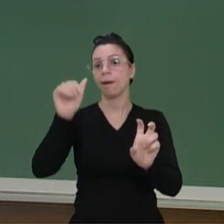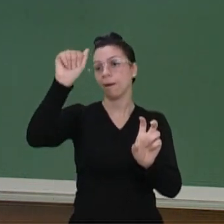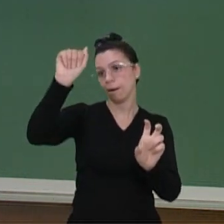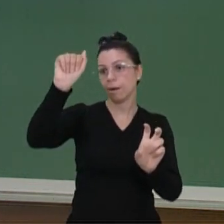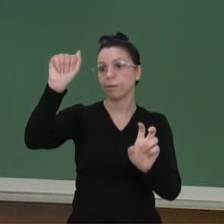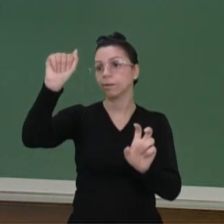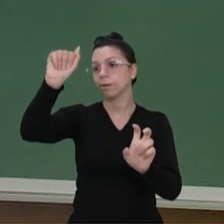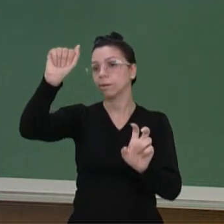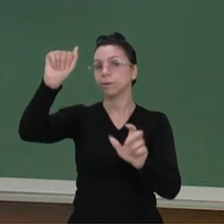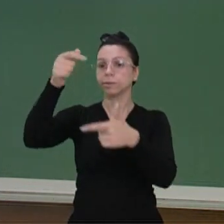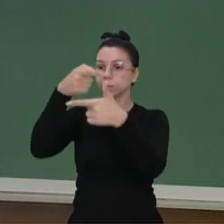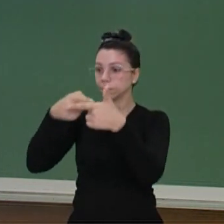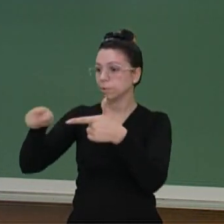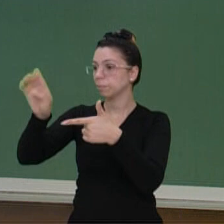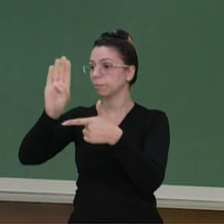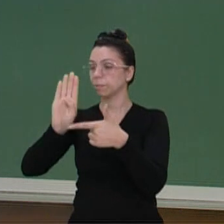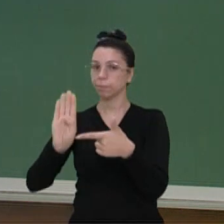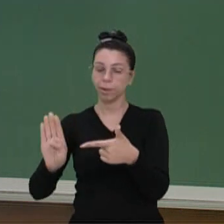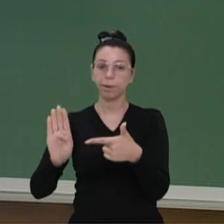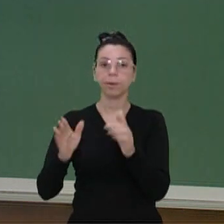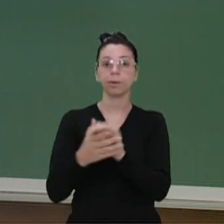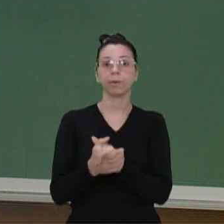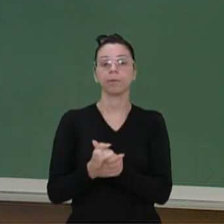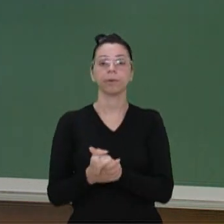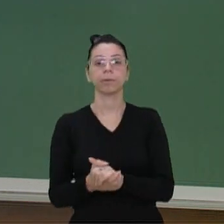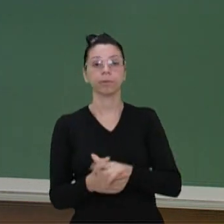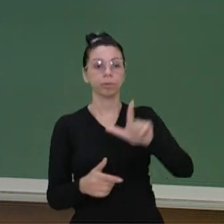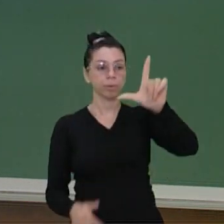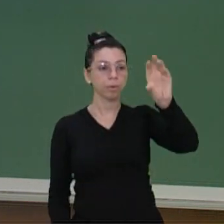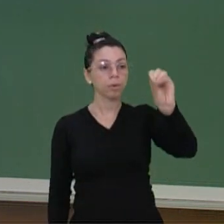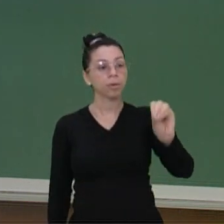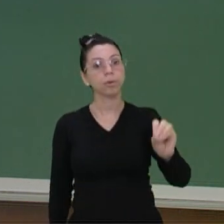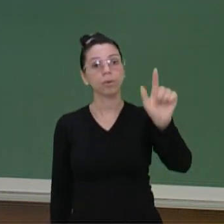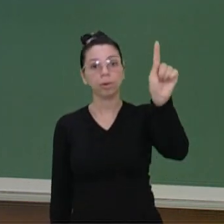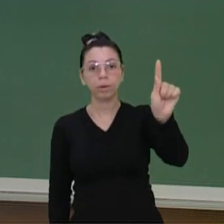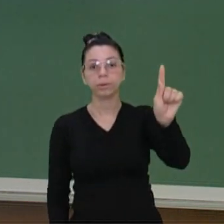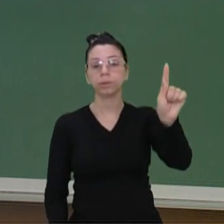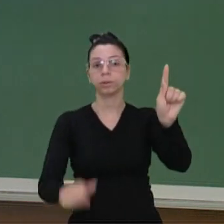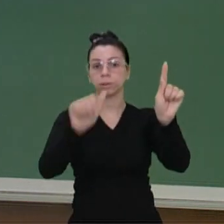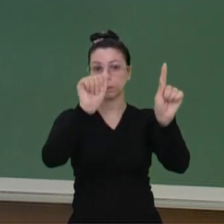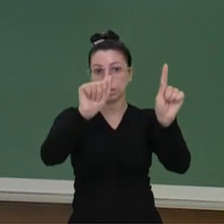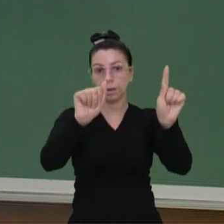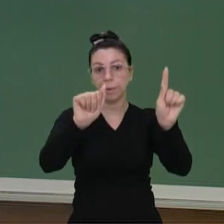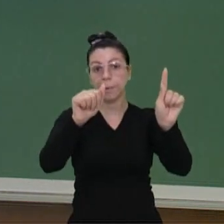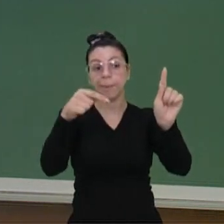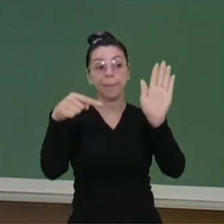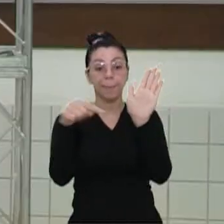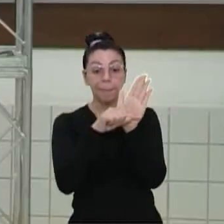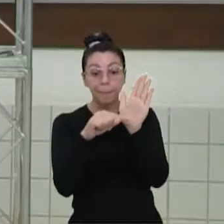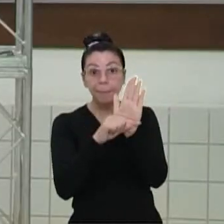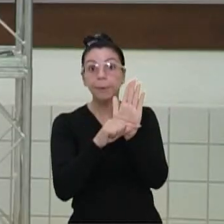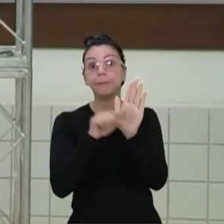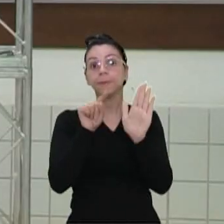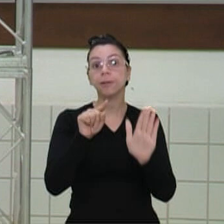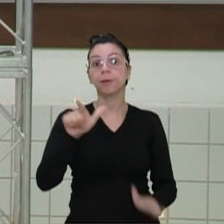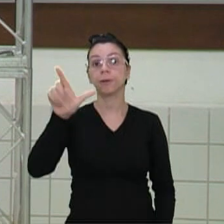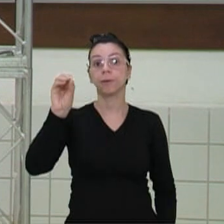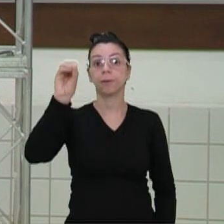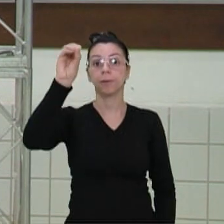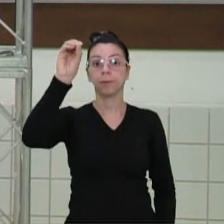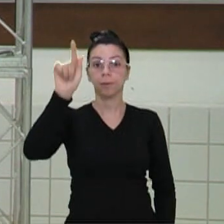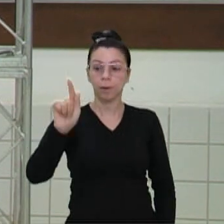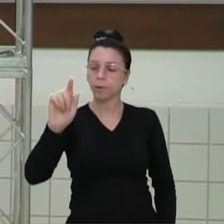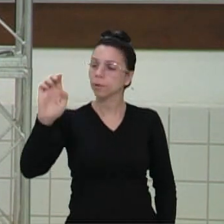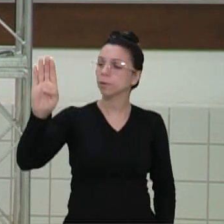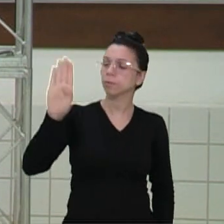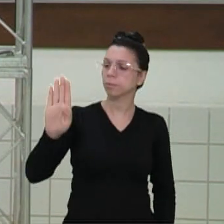eu faço log de A menos o log de B, ou seja, eu faço a subtração dos logaritmos. Você fala assim, professor, mas eu não estou